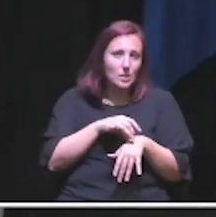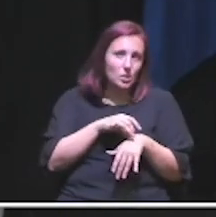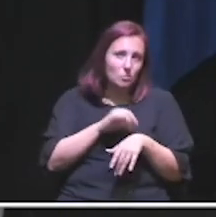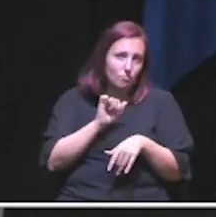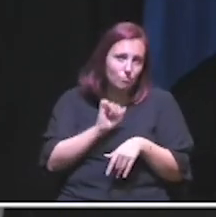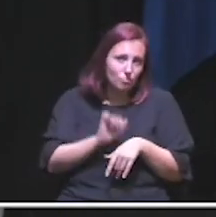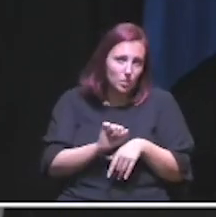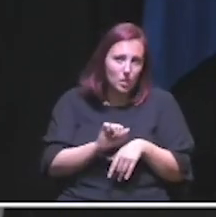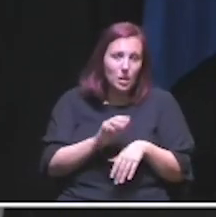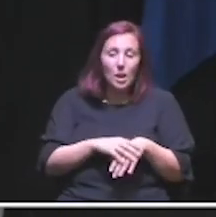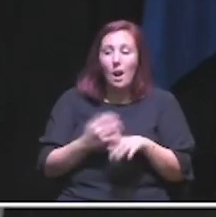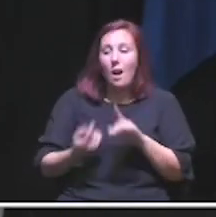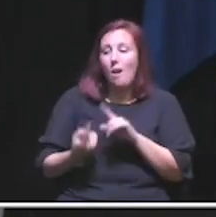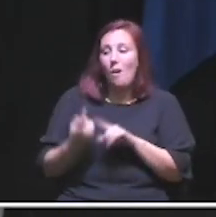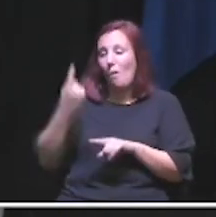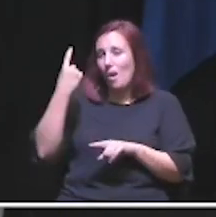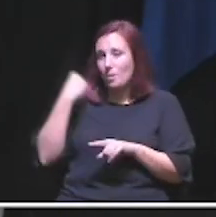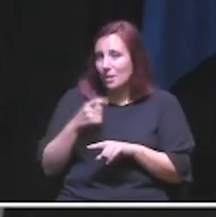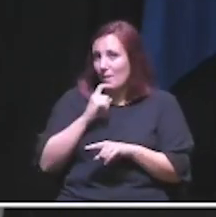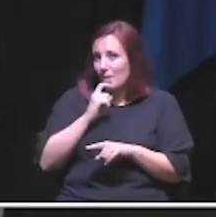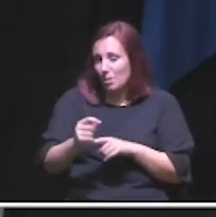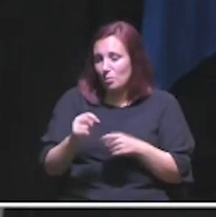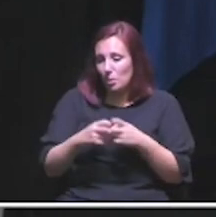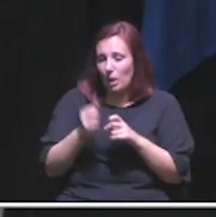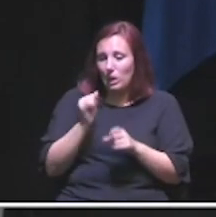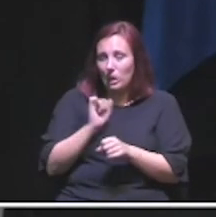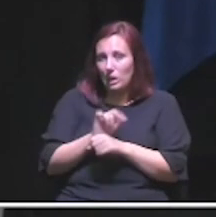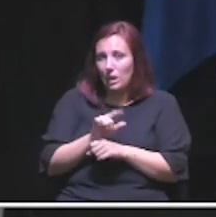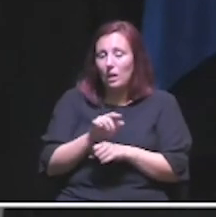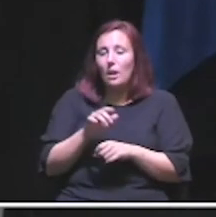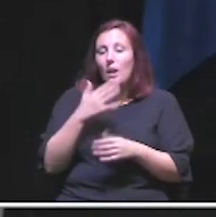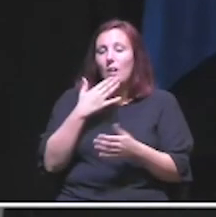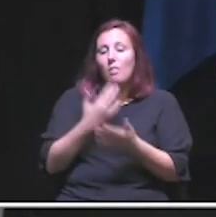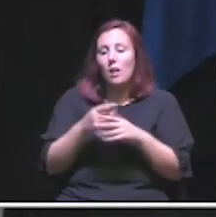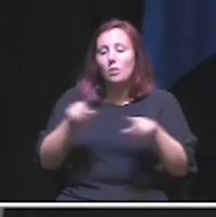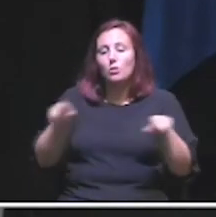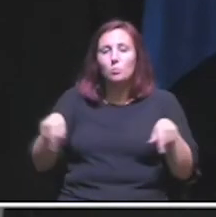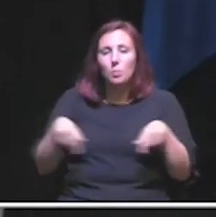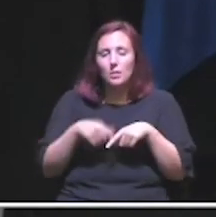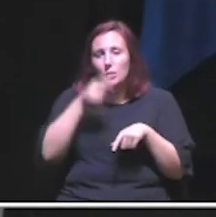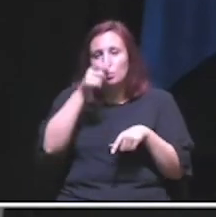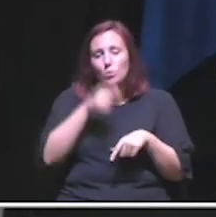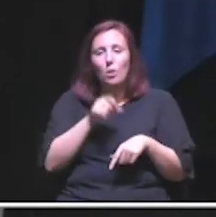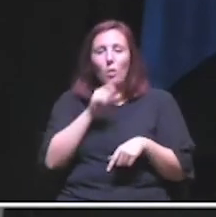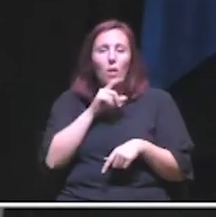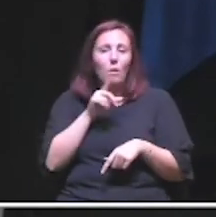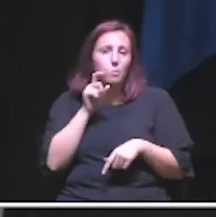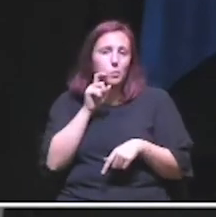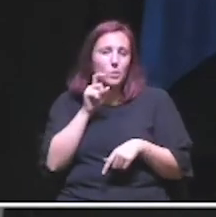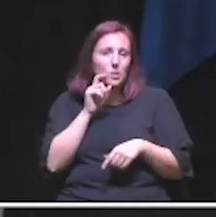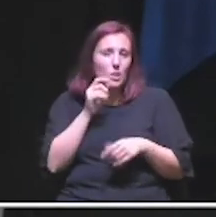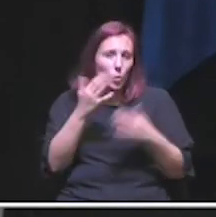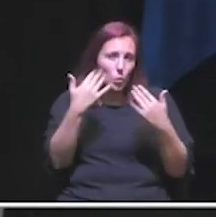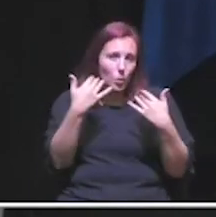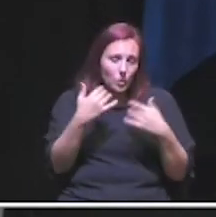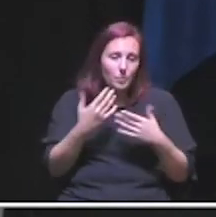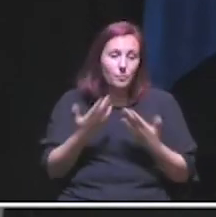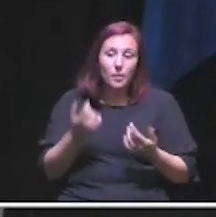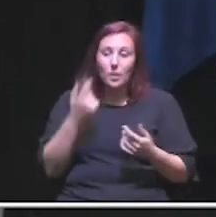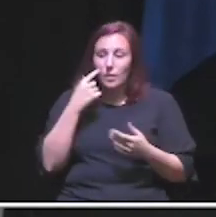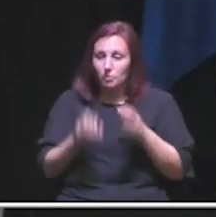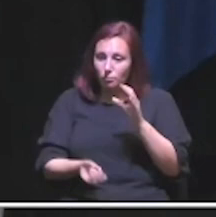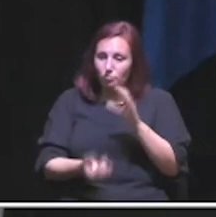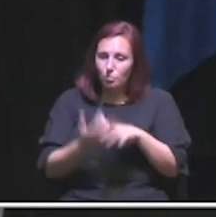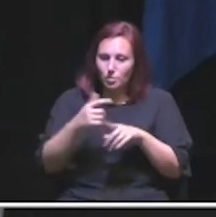para o problema das ondas de calor e para a necessidade de Lisboa oferecer espaços para que as pessoas possam refugiar do calor. Congratulamos-nos, por isso, de ver a